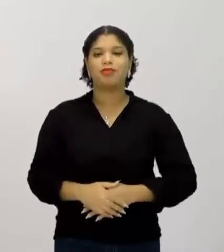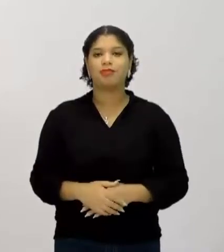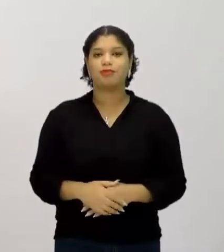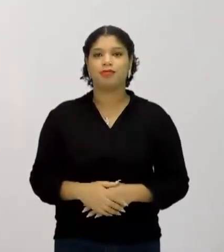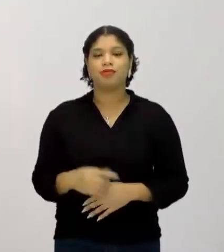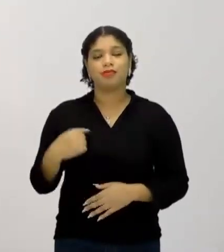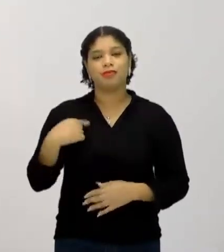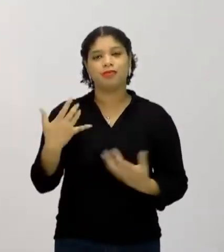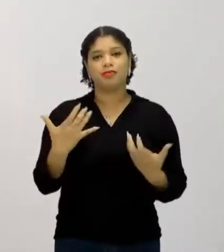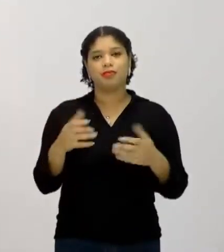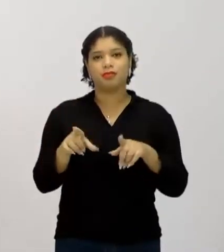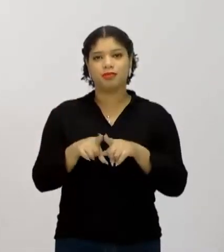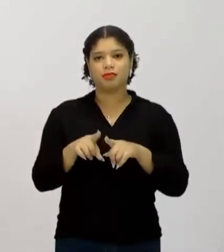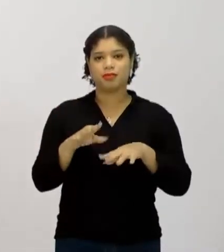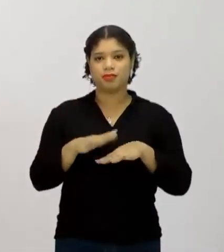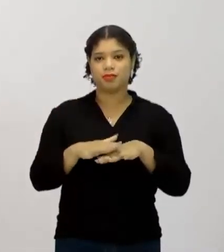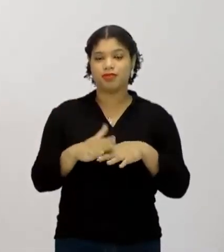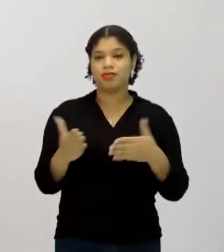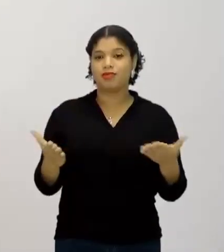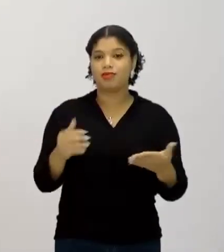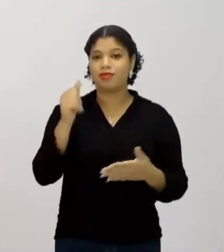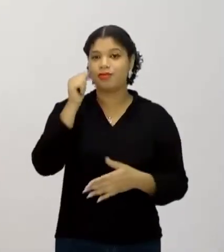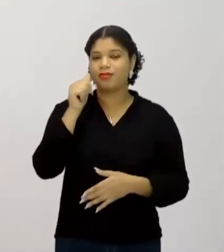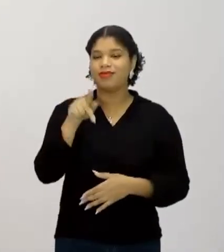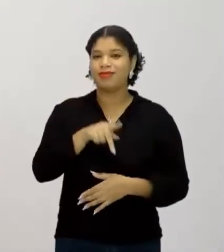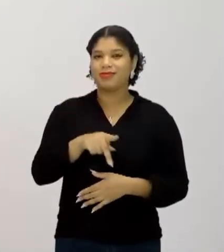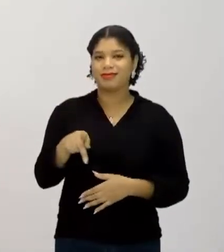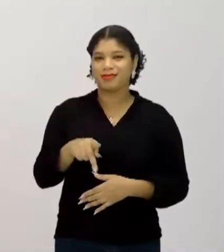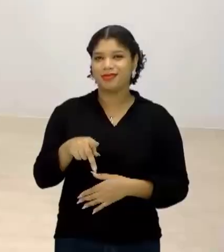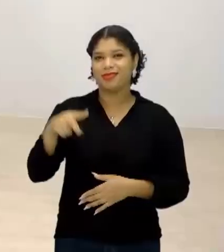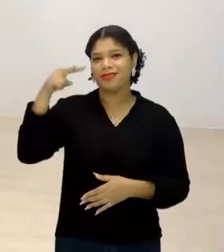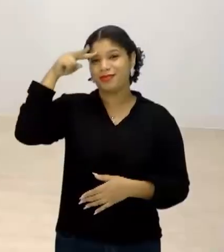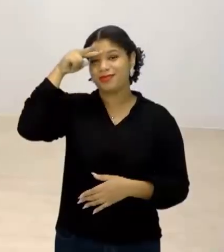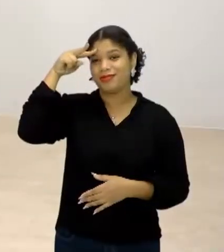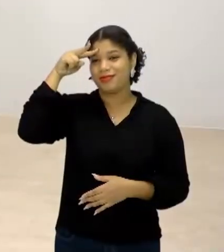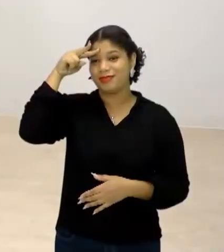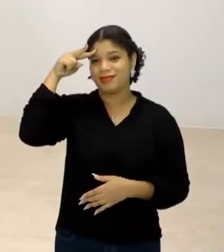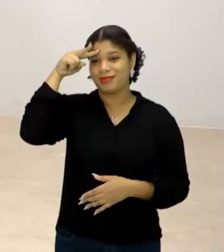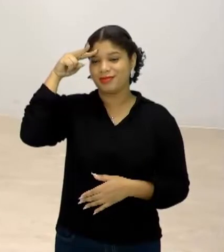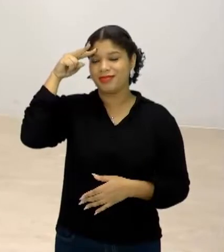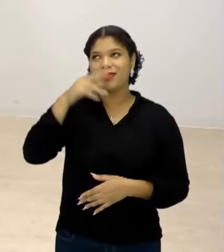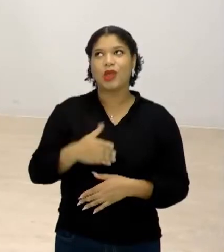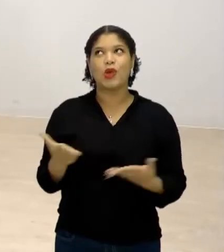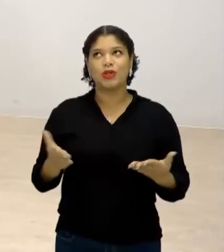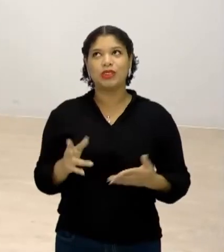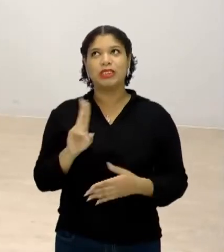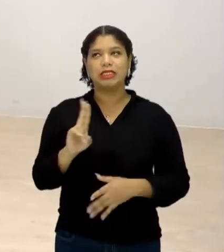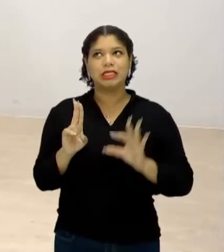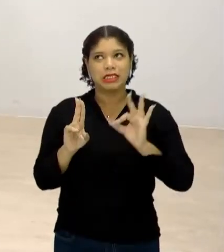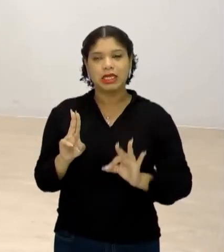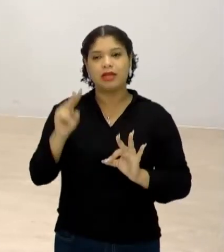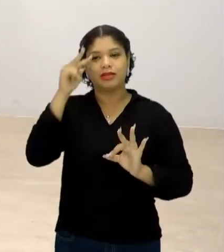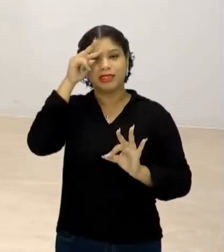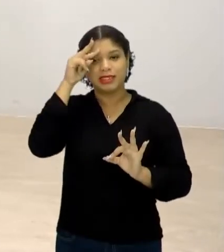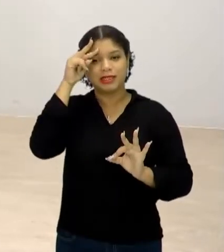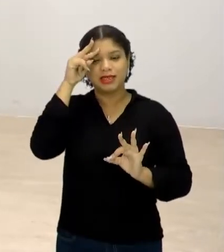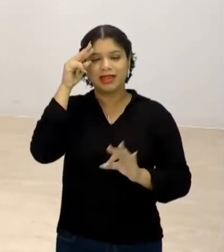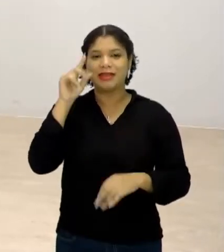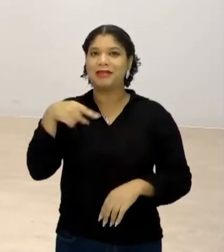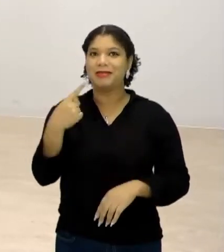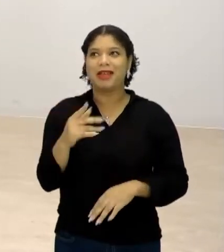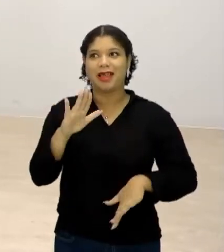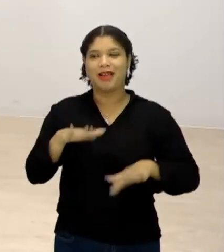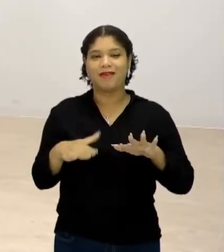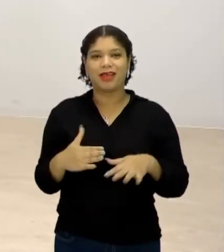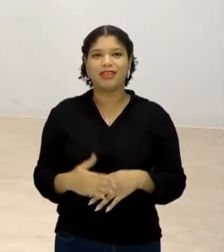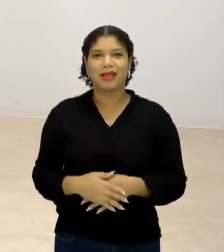bom? Conto hoje com a presença da professora Viviane. Olha, não quero errar o nome dela hoje, hein? Do nono ano, mas vou errar, tenho certeza. Do nono